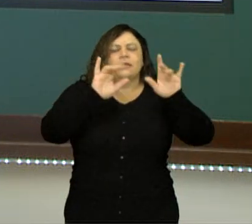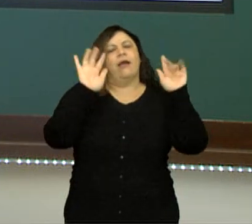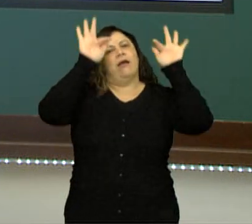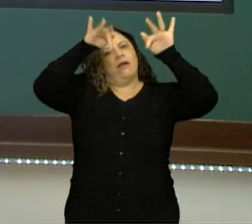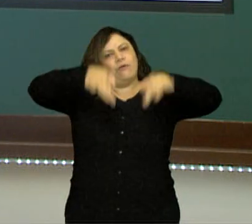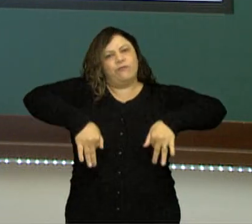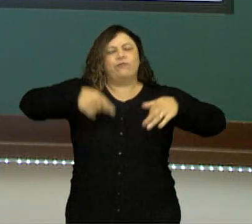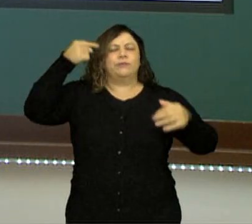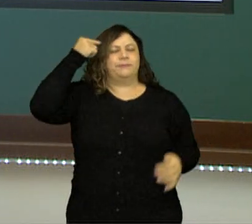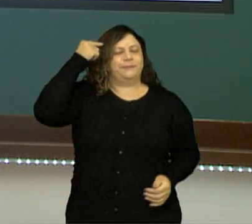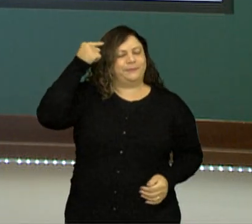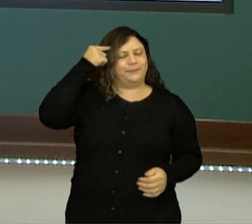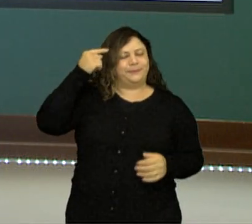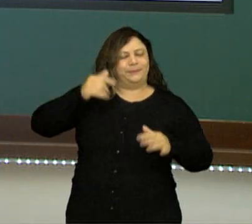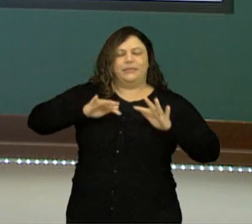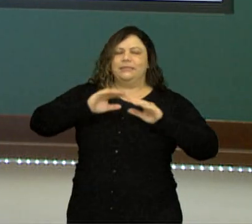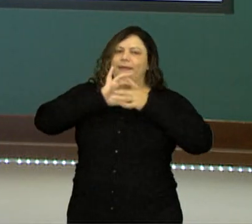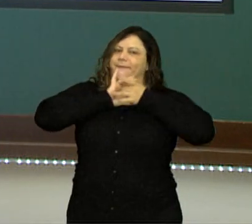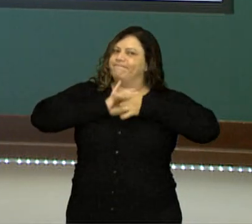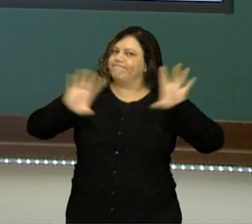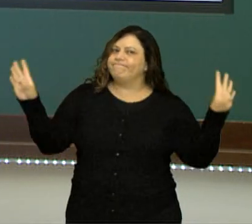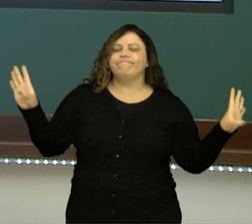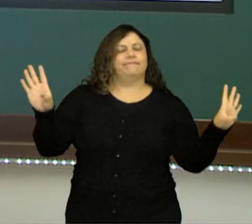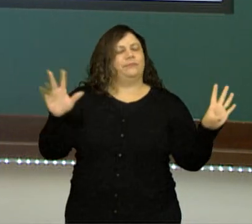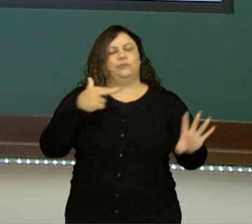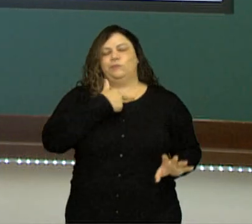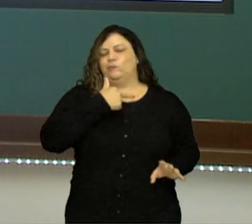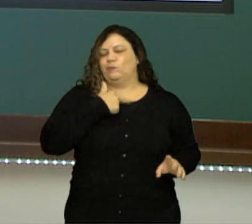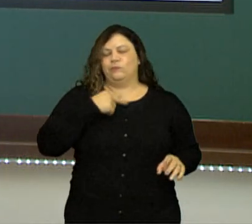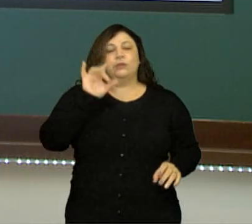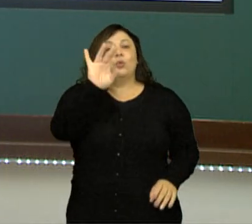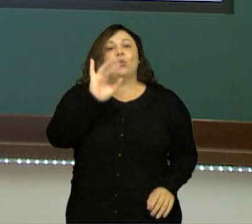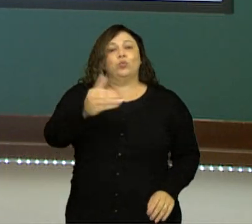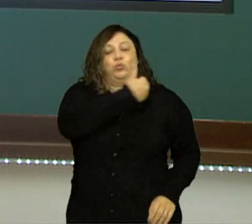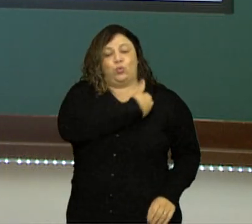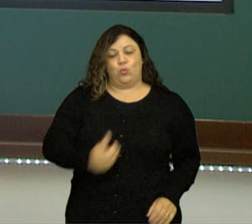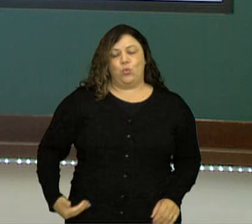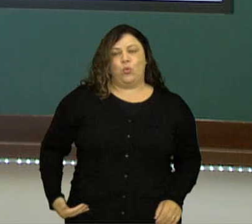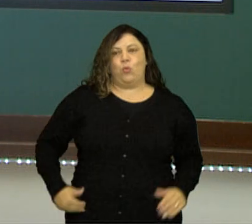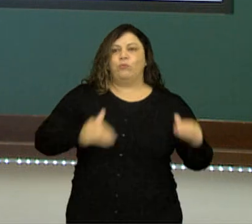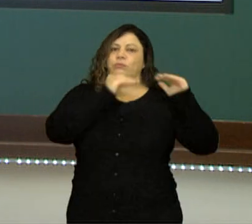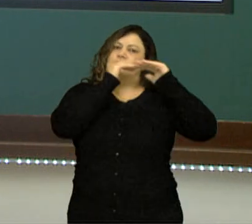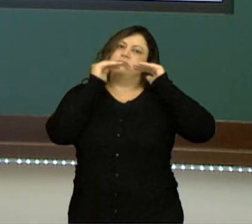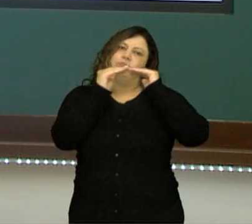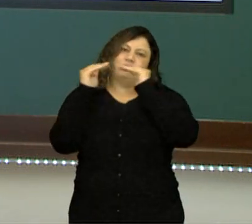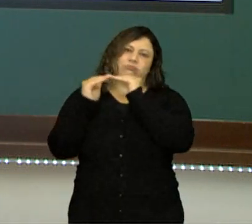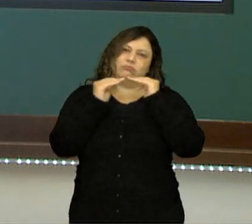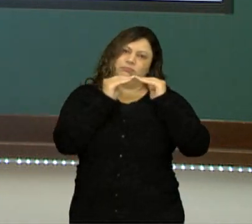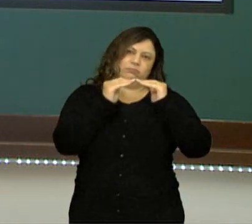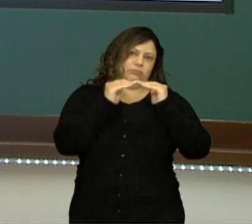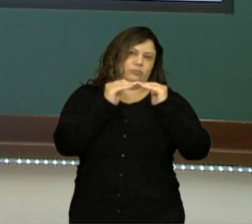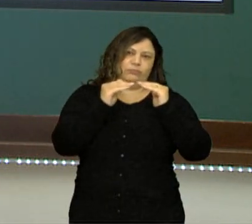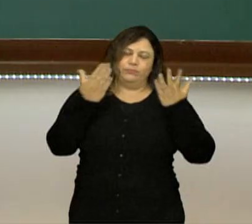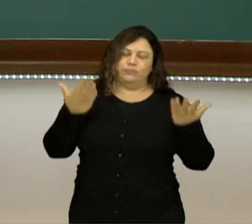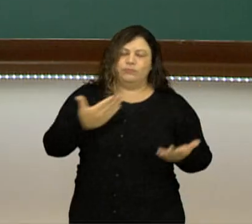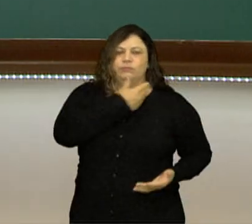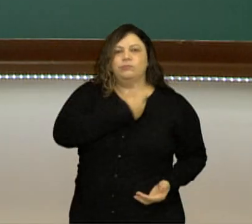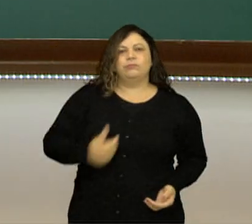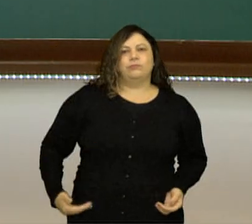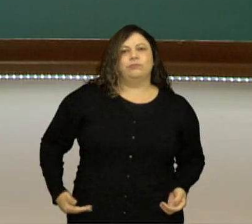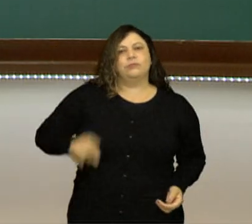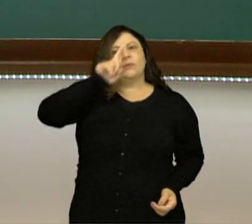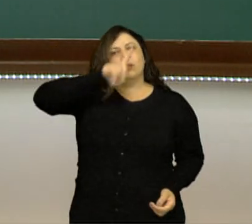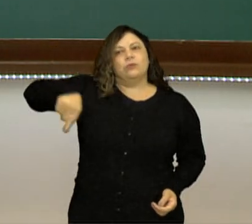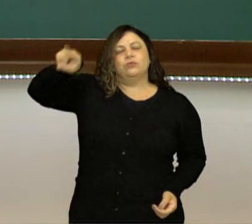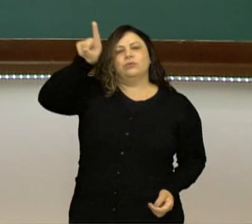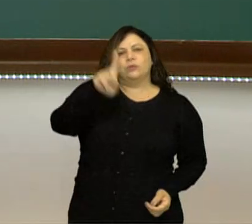noticiar o que o governo permitisse e se poderia pensar da forma com que o governo concordasse. Censura prévia e forte propaganda por